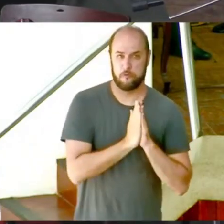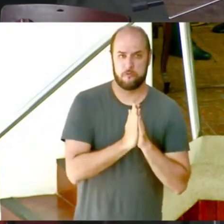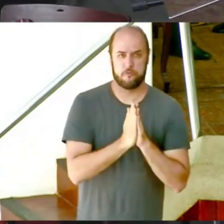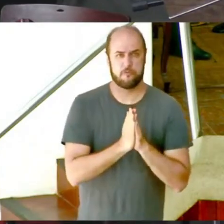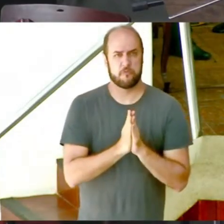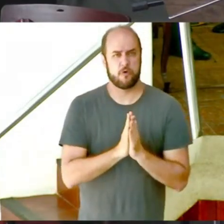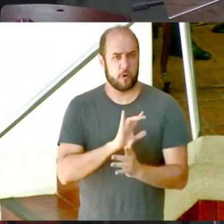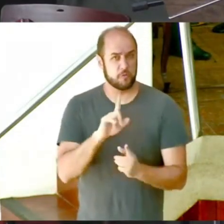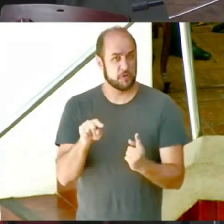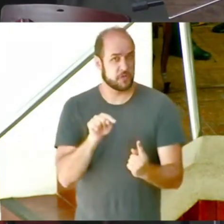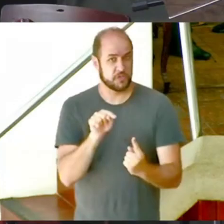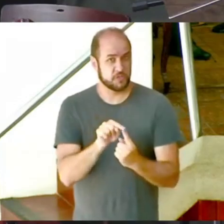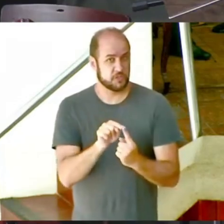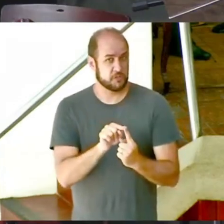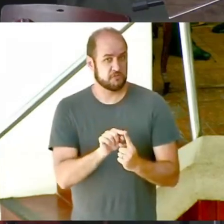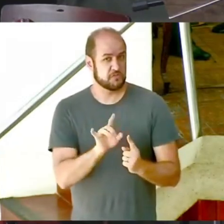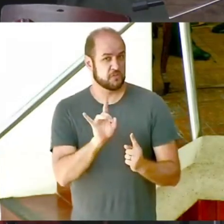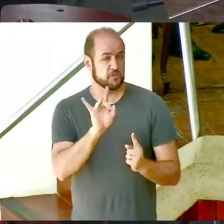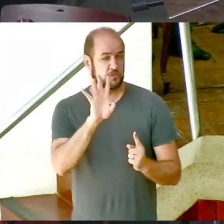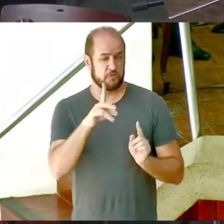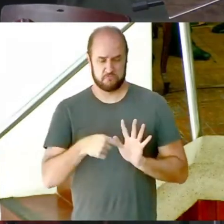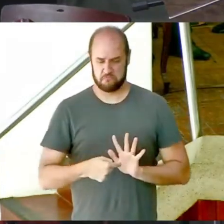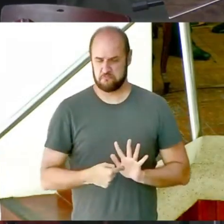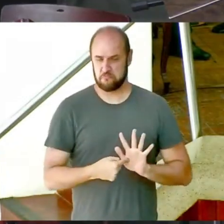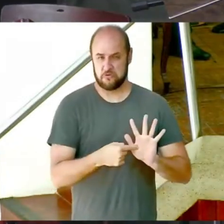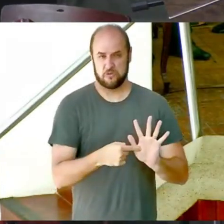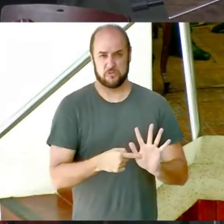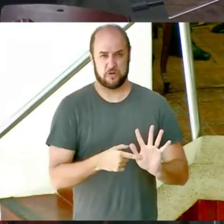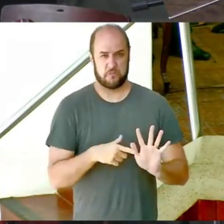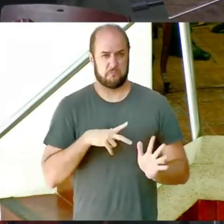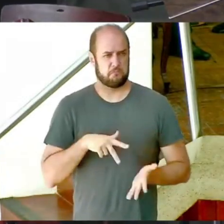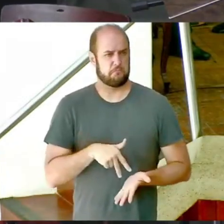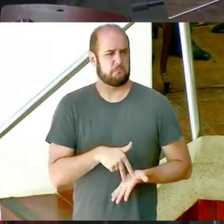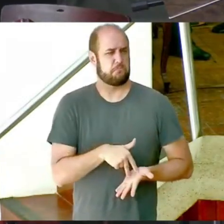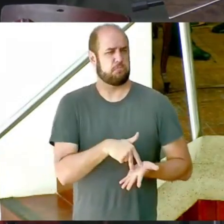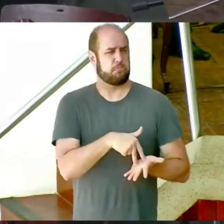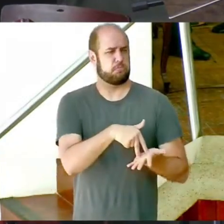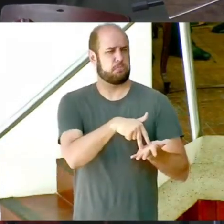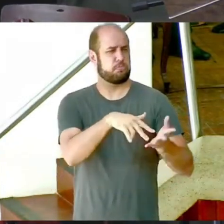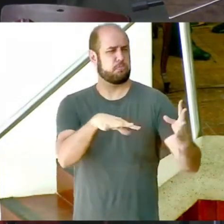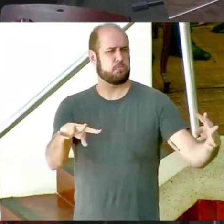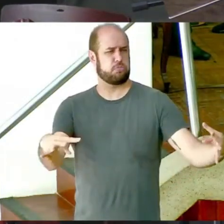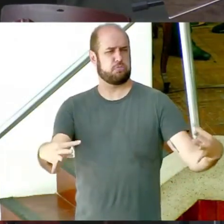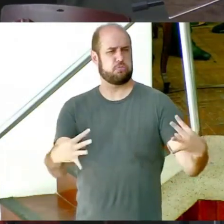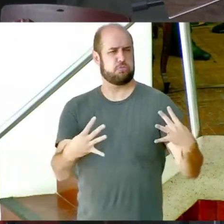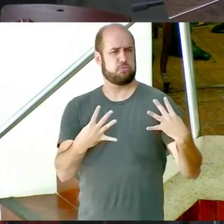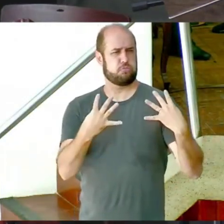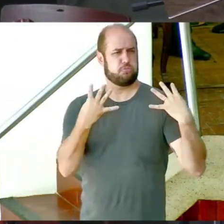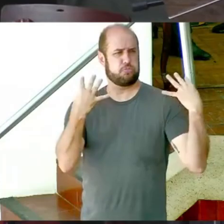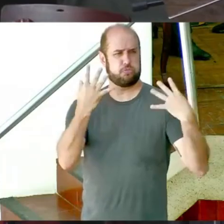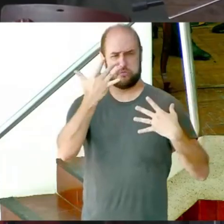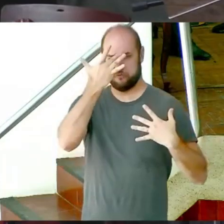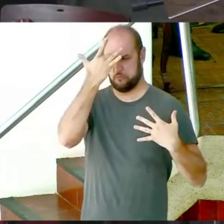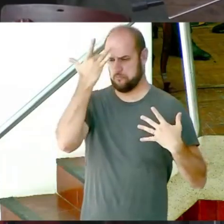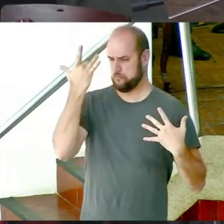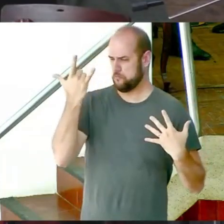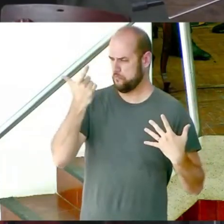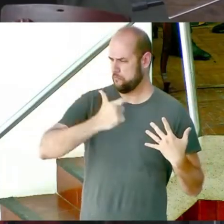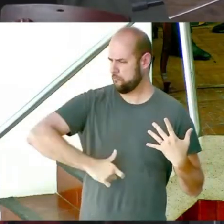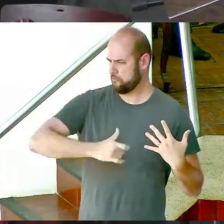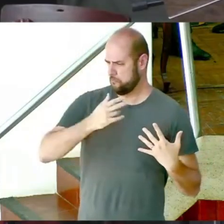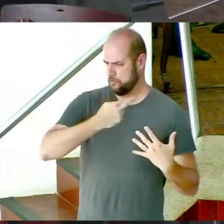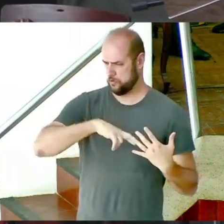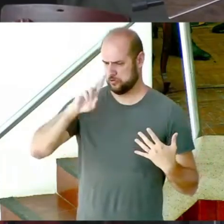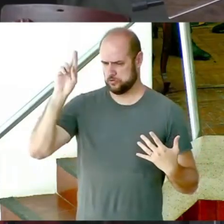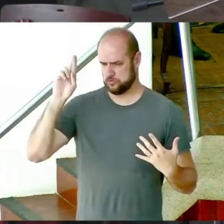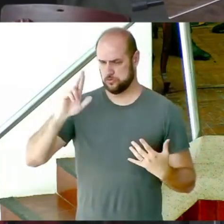outra finalidade, mas se mostrar ao mundo, para que eles vissem que eles eram homens